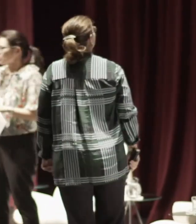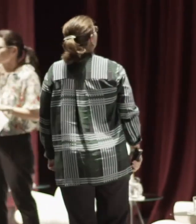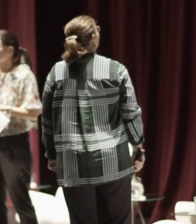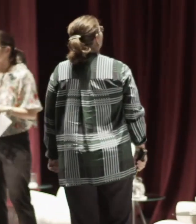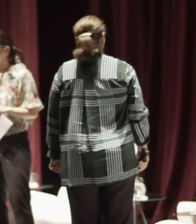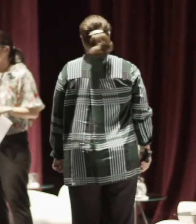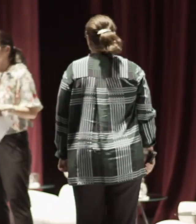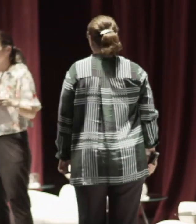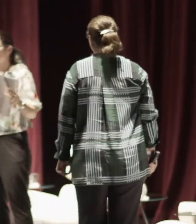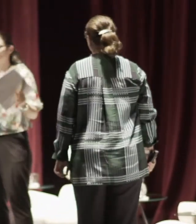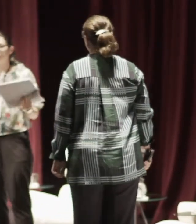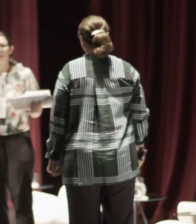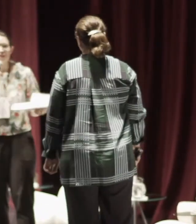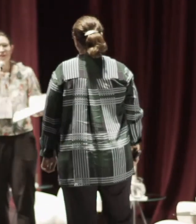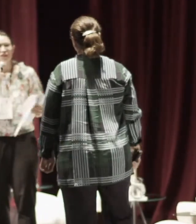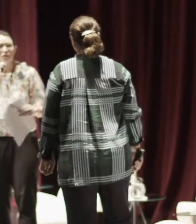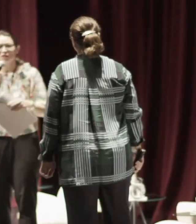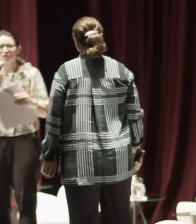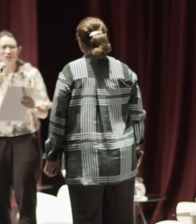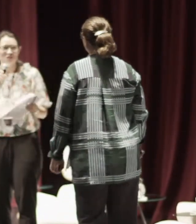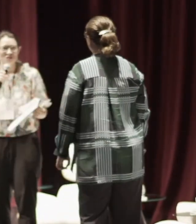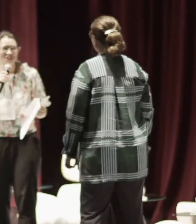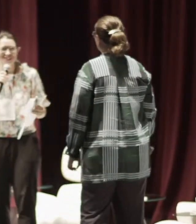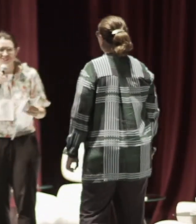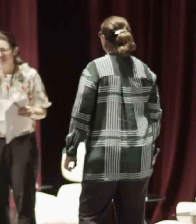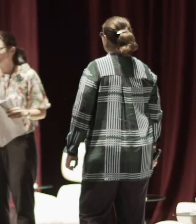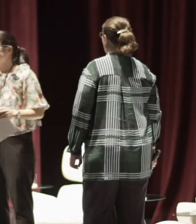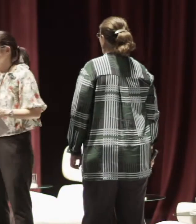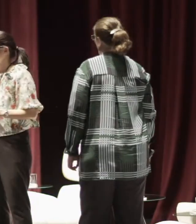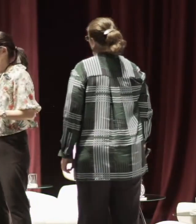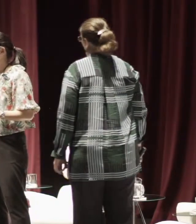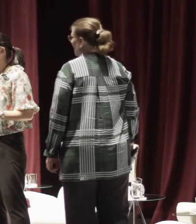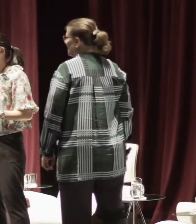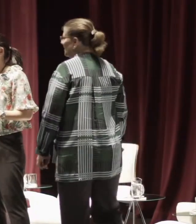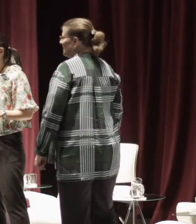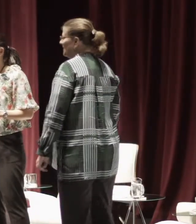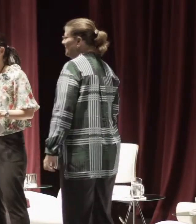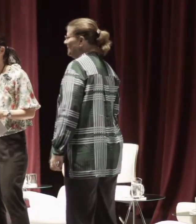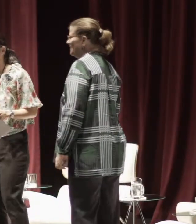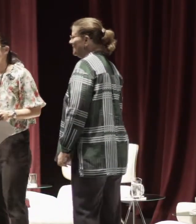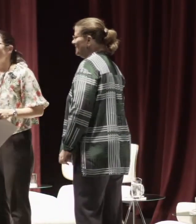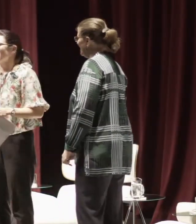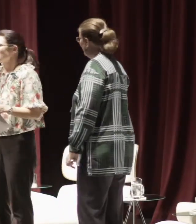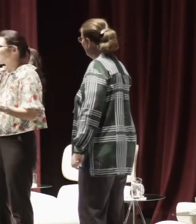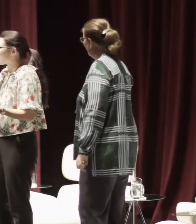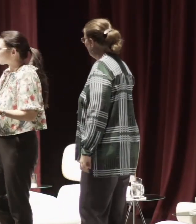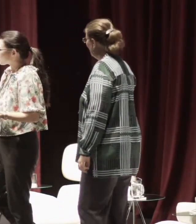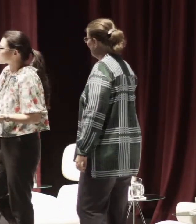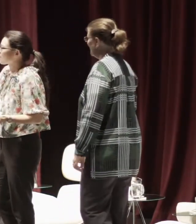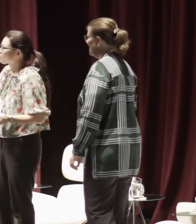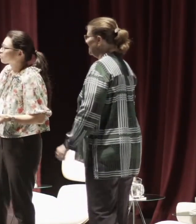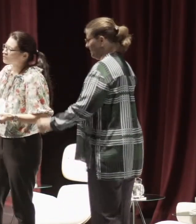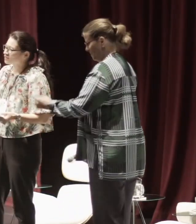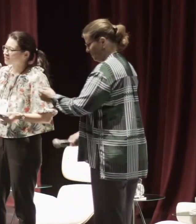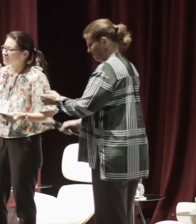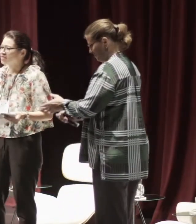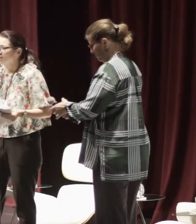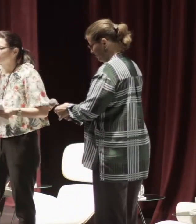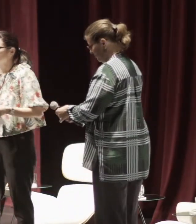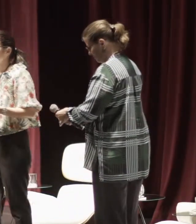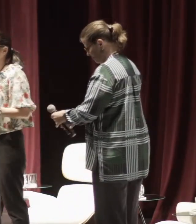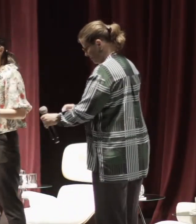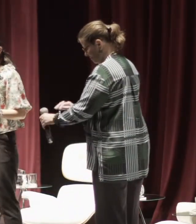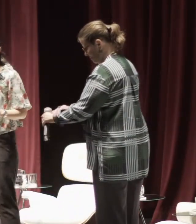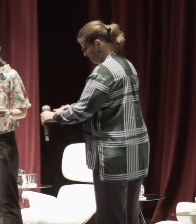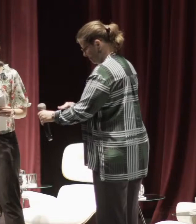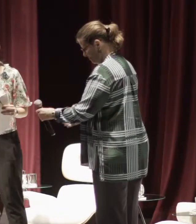em algumas costuras, mas a partir da mesa anterior acho que já surgiram novas ideias, né? A Estela trouxe algo muito